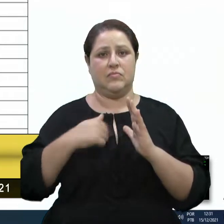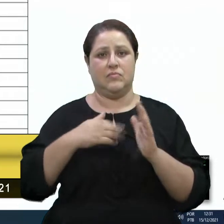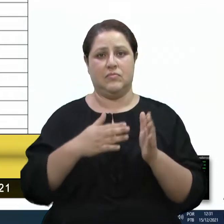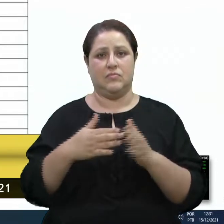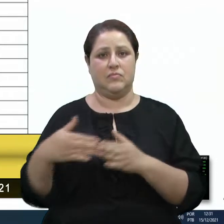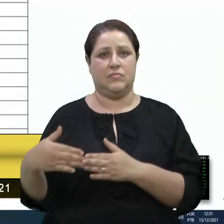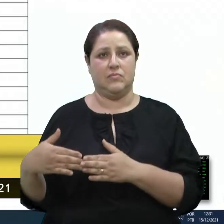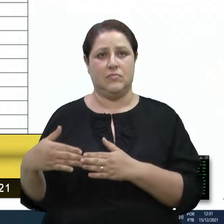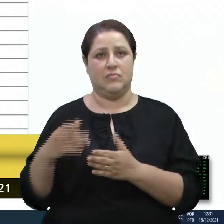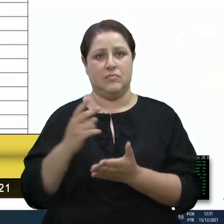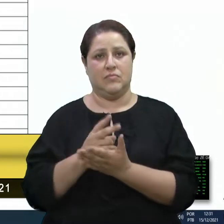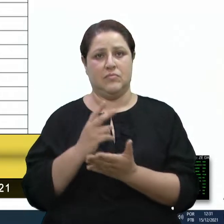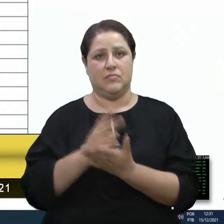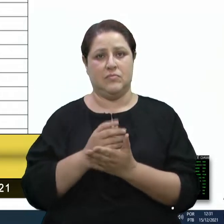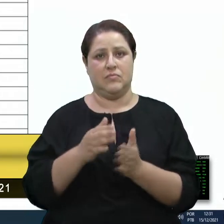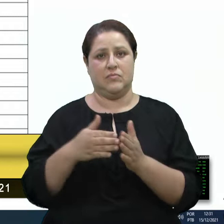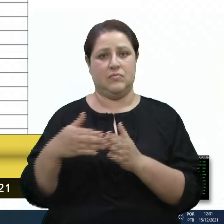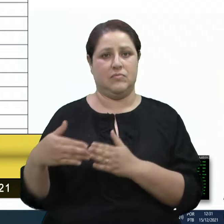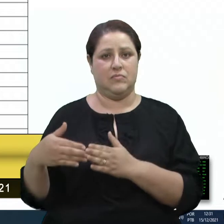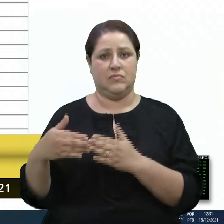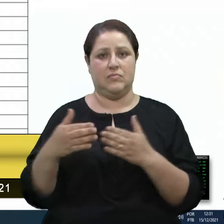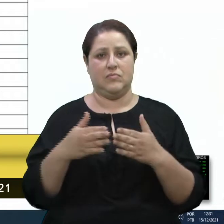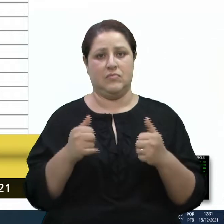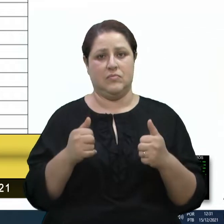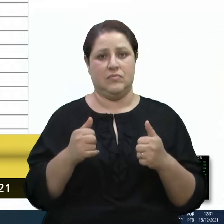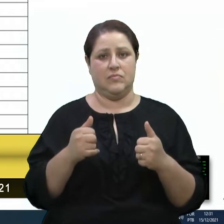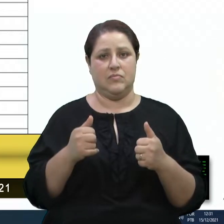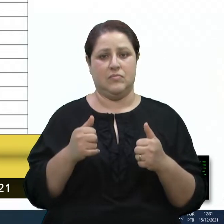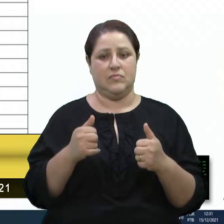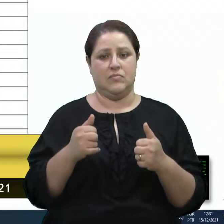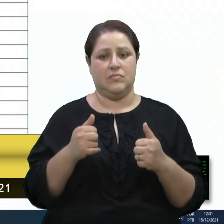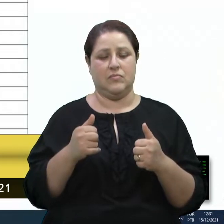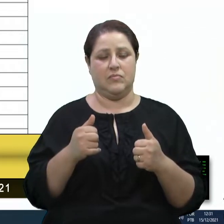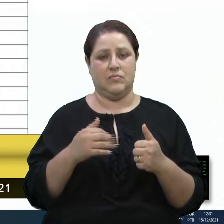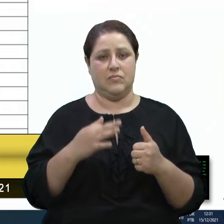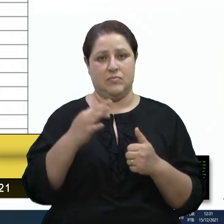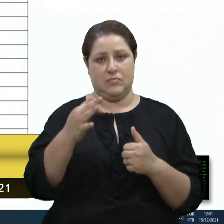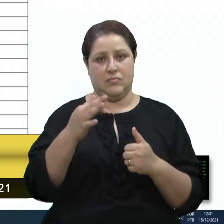e sempre defenderei. E peço que a próxima legislatura,